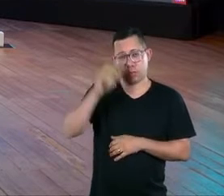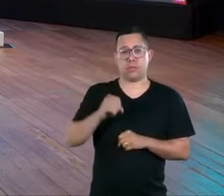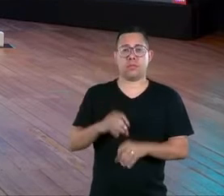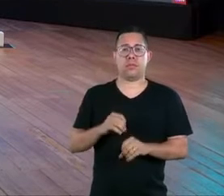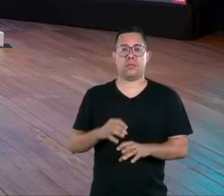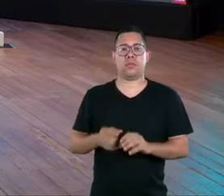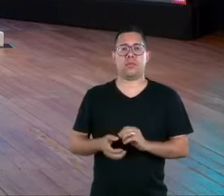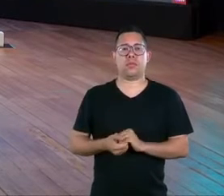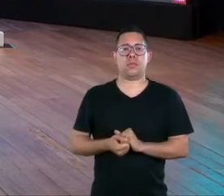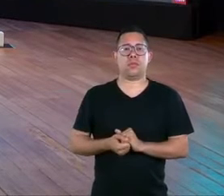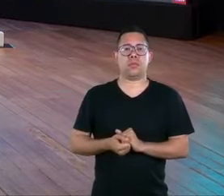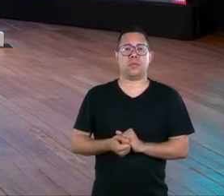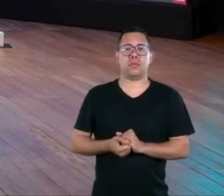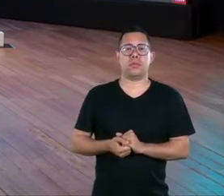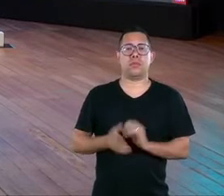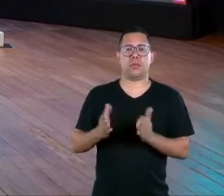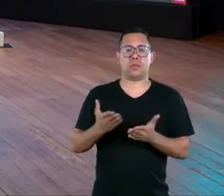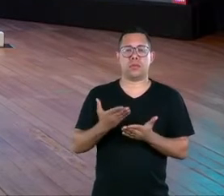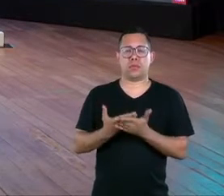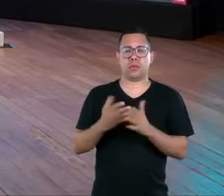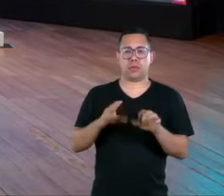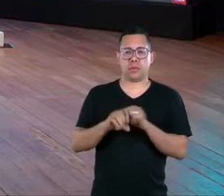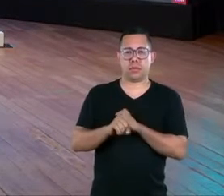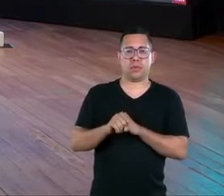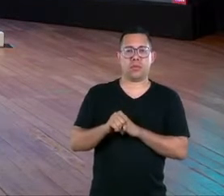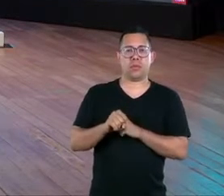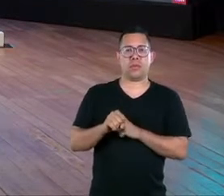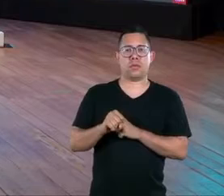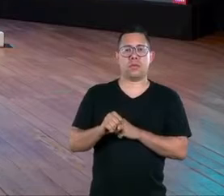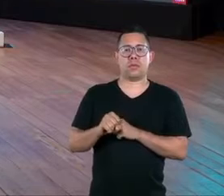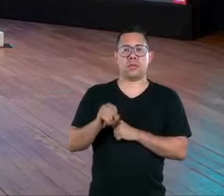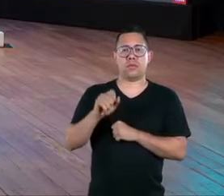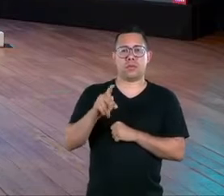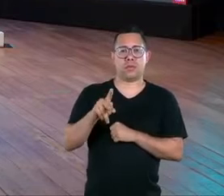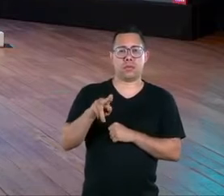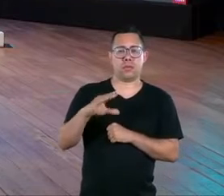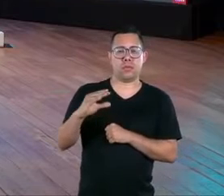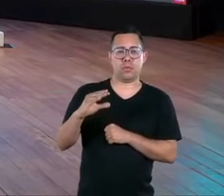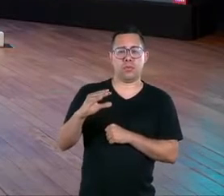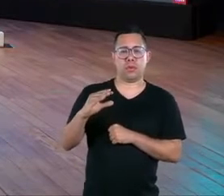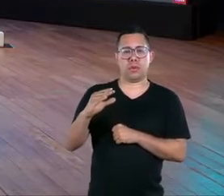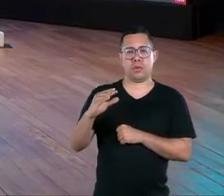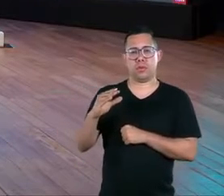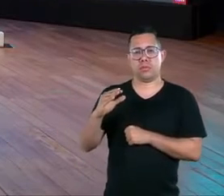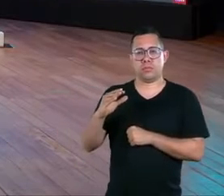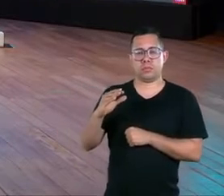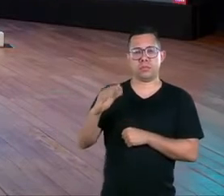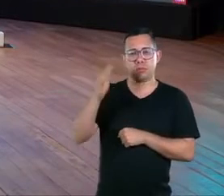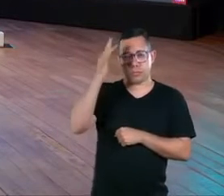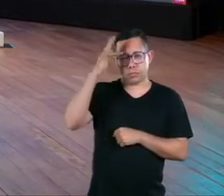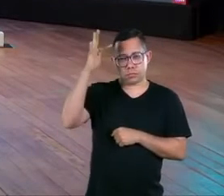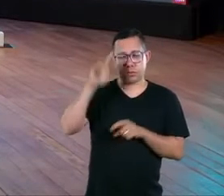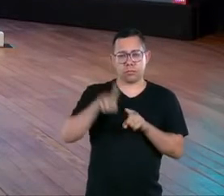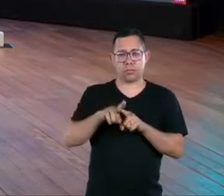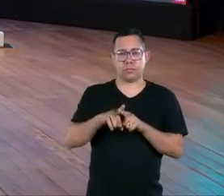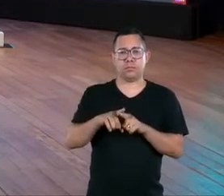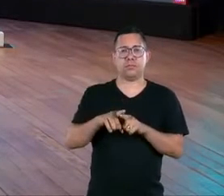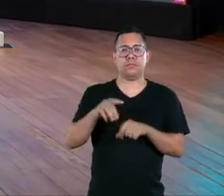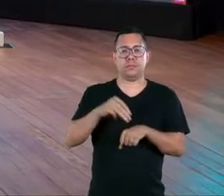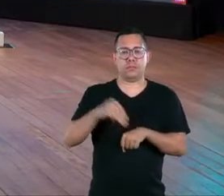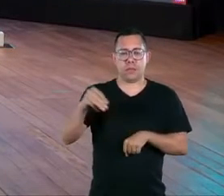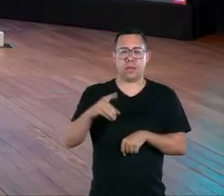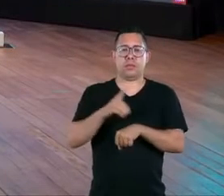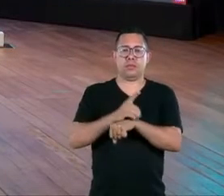NEPPPE. Graduado em Filosofia pela PUC de Campinas, em 94, mestre em 2003 e doutor em 2010